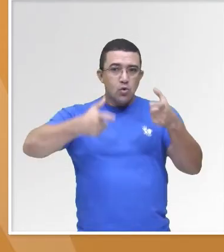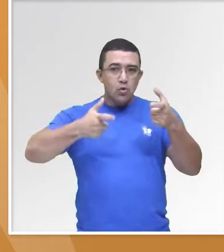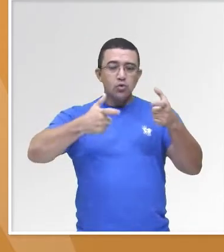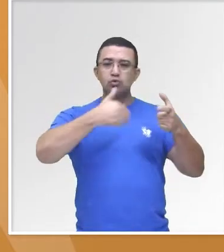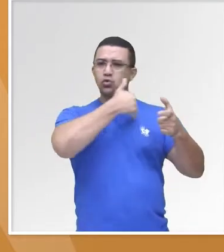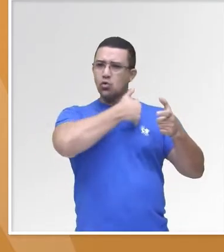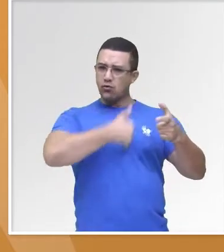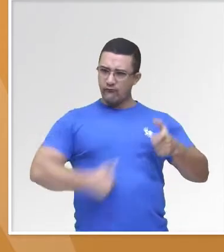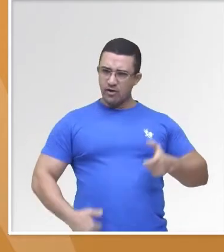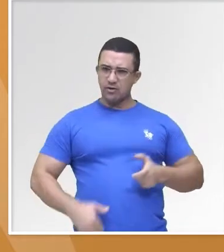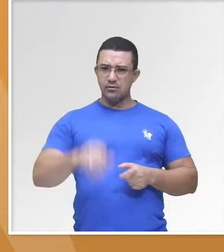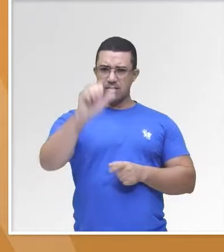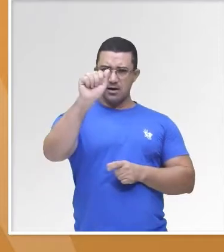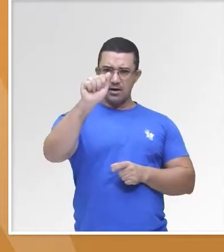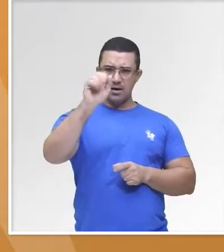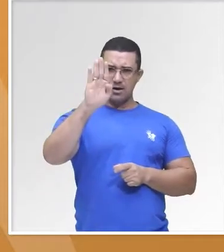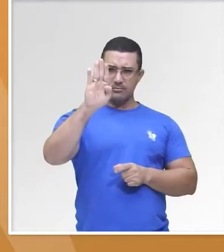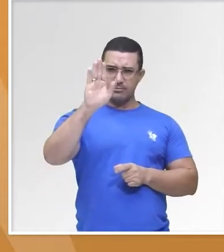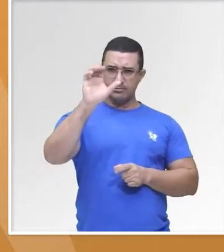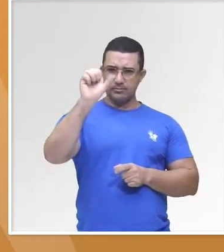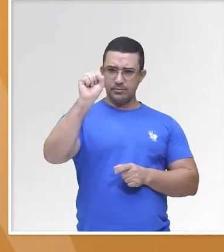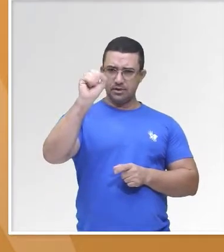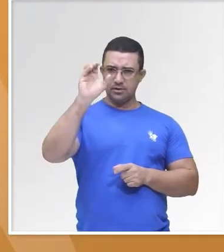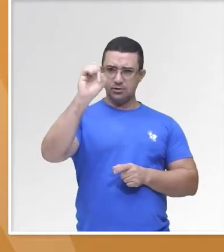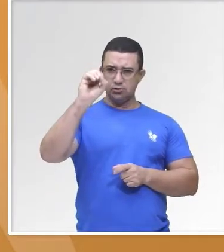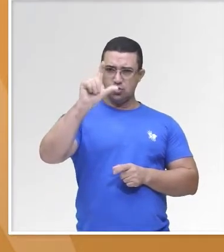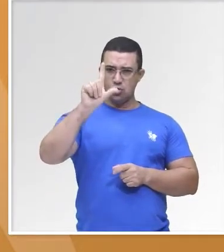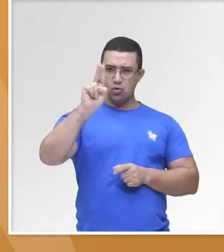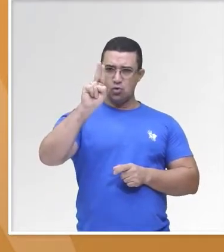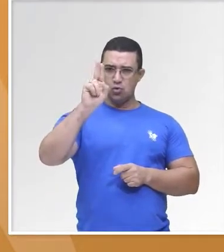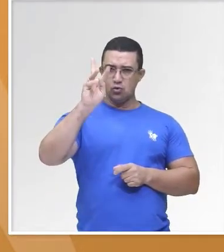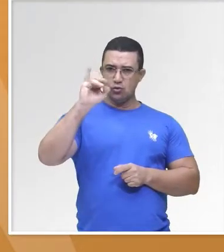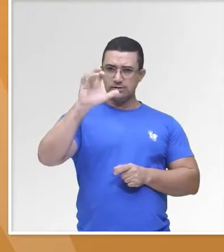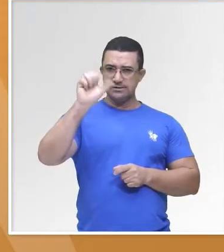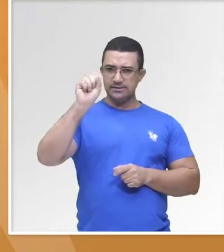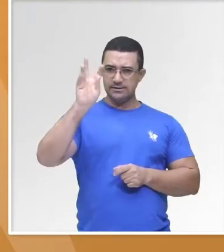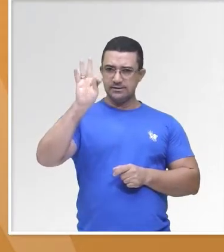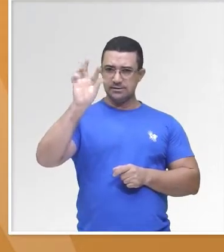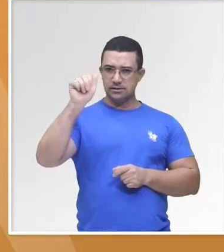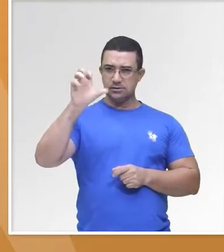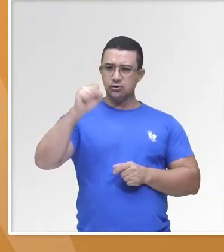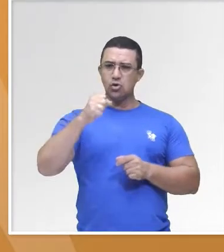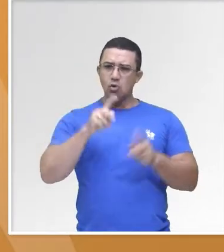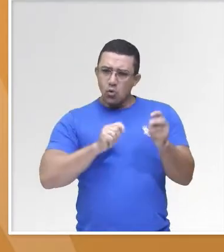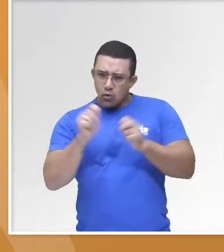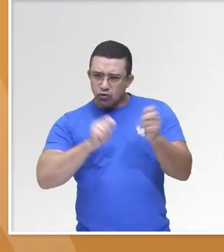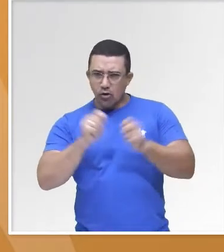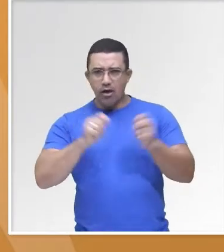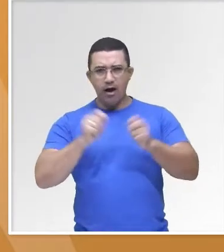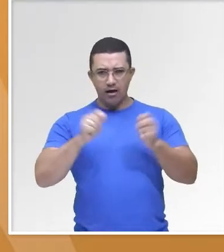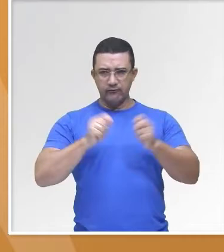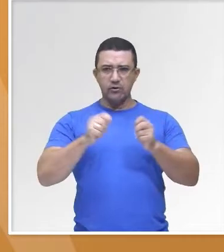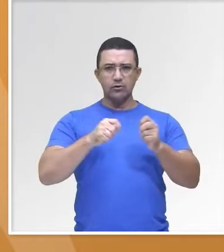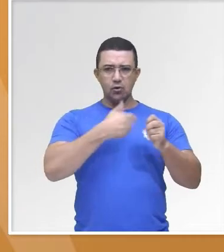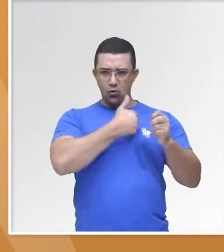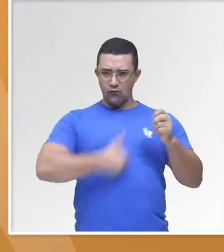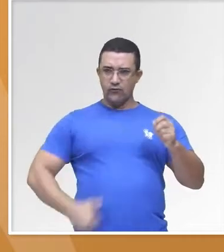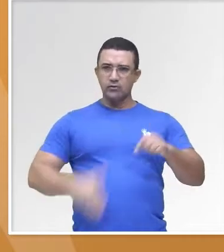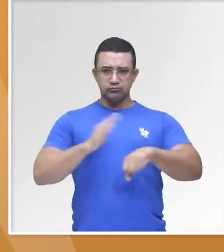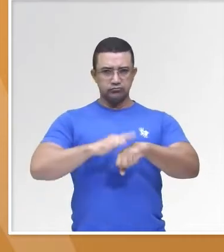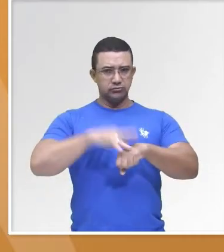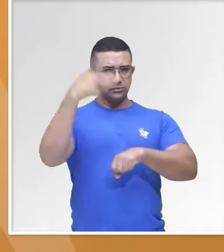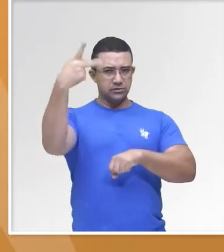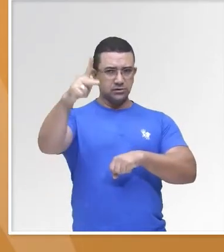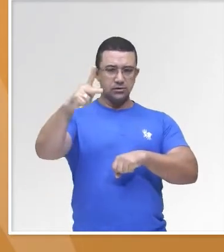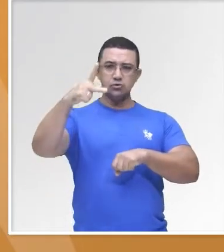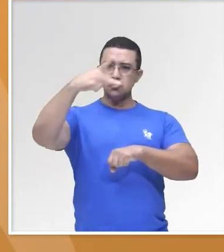absolutistas controlavam as políticas de seus países, não é verdade? E aí nós vamos ter um período